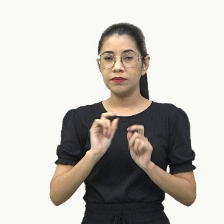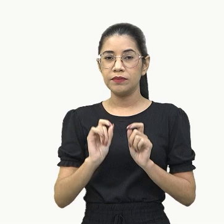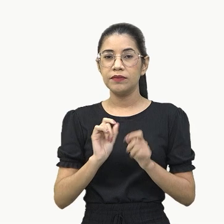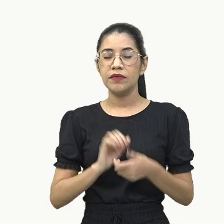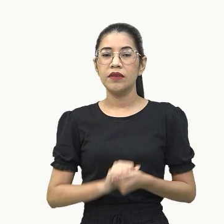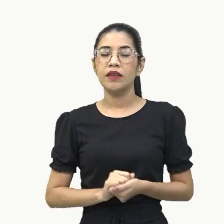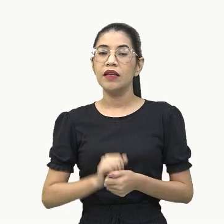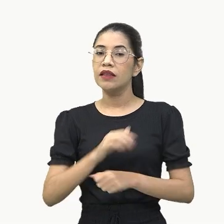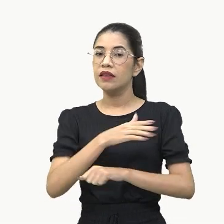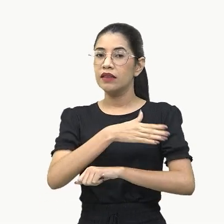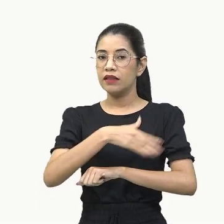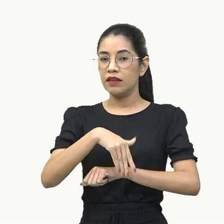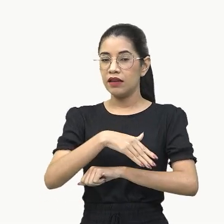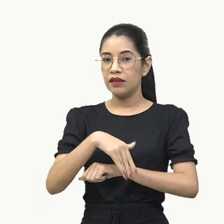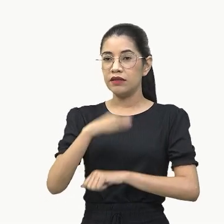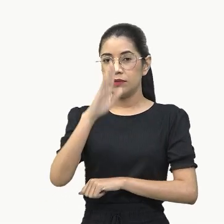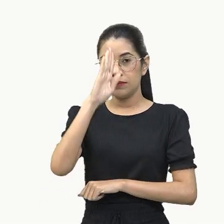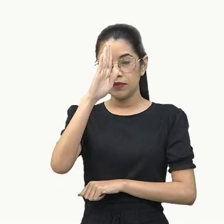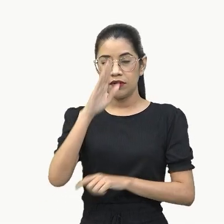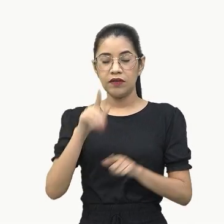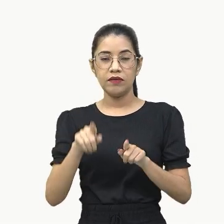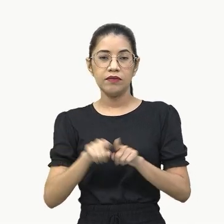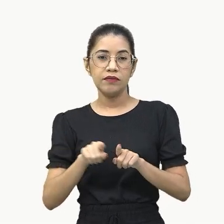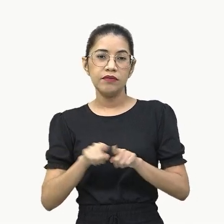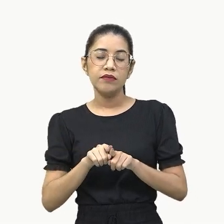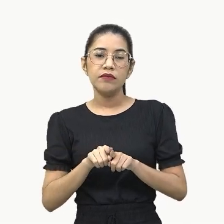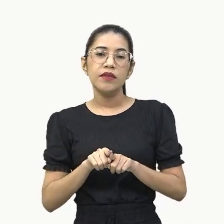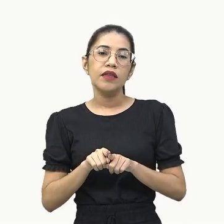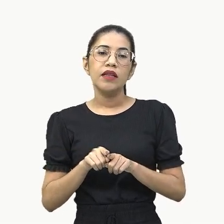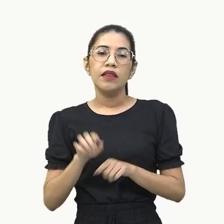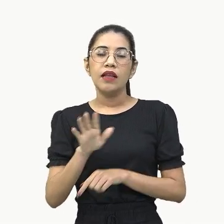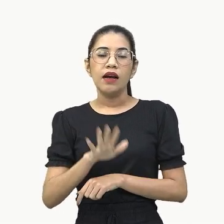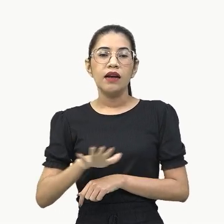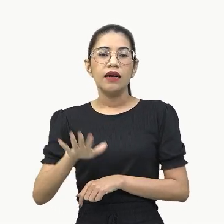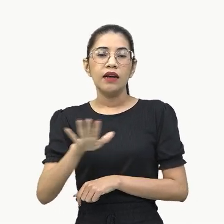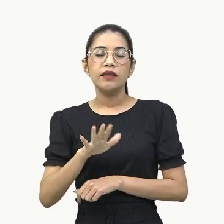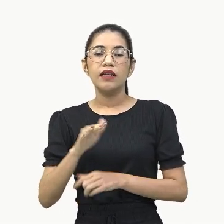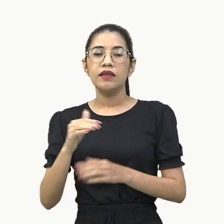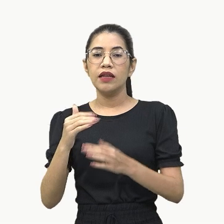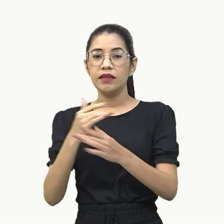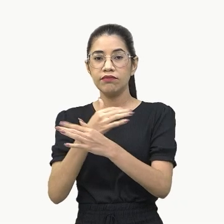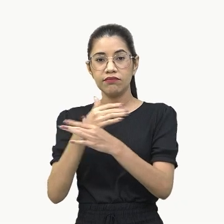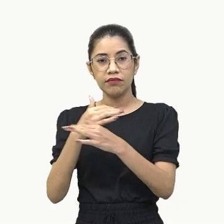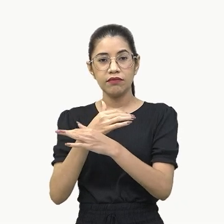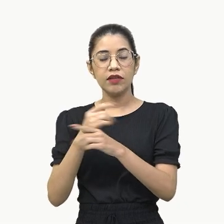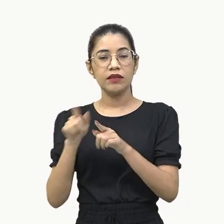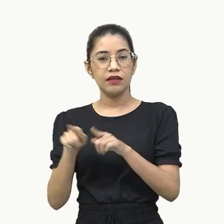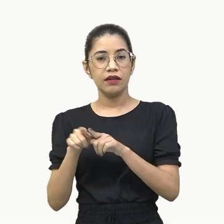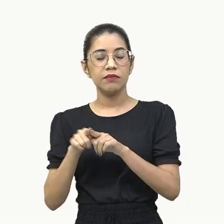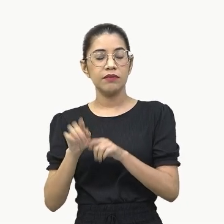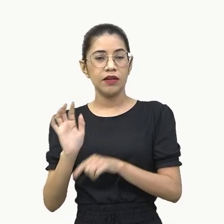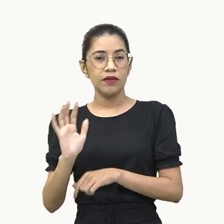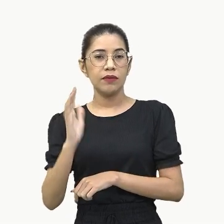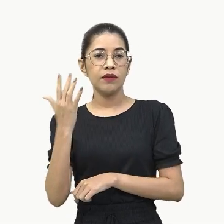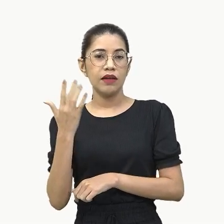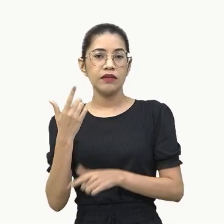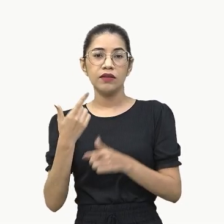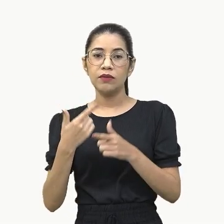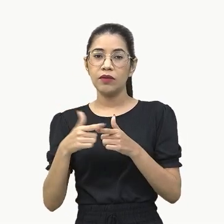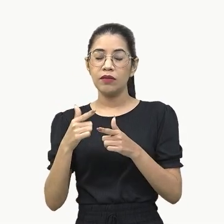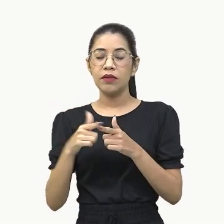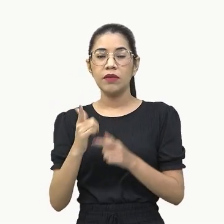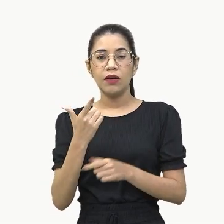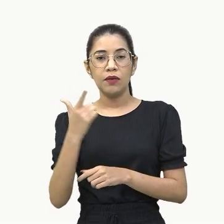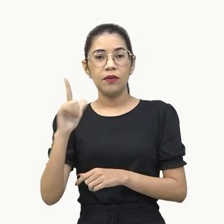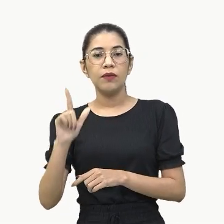nas estradas principais quanto também nas áreas urbanas Tá bom então aqui é um outro problema que a gente